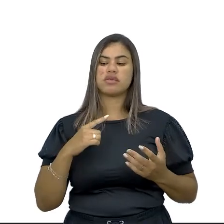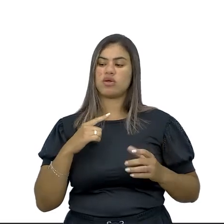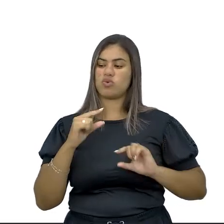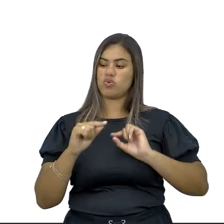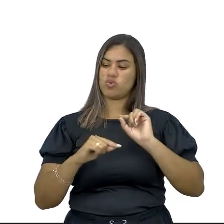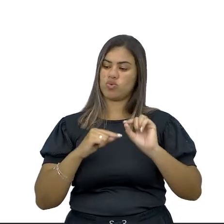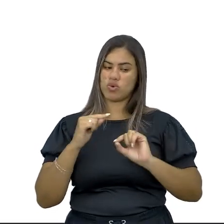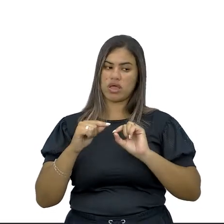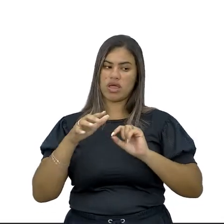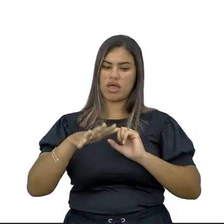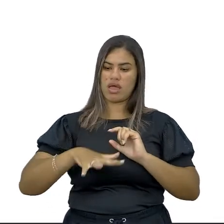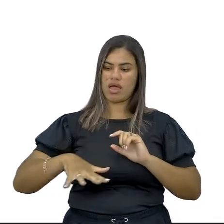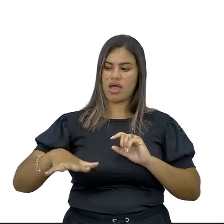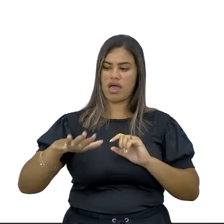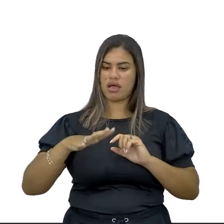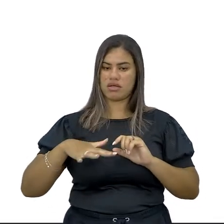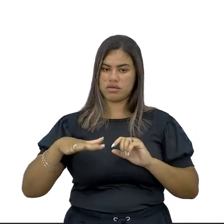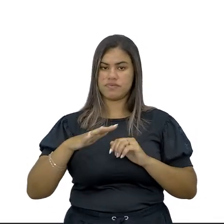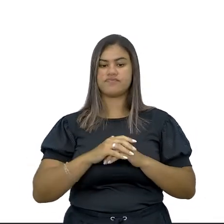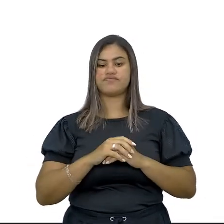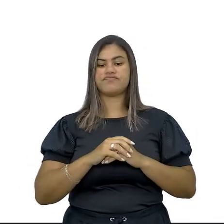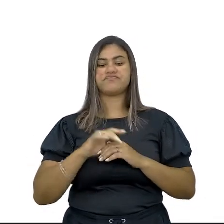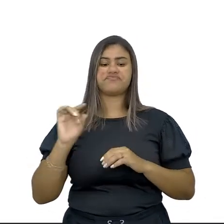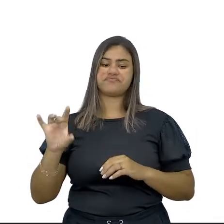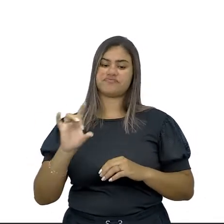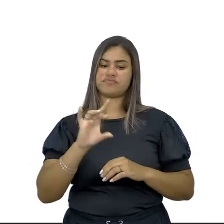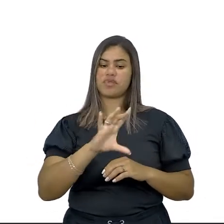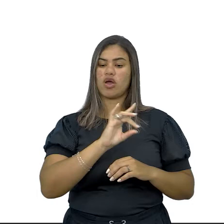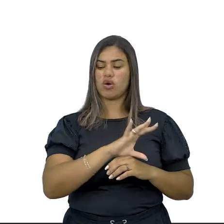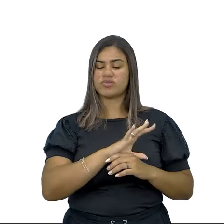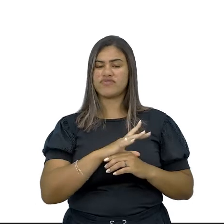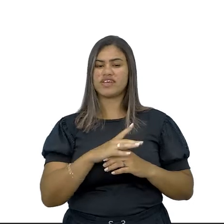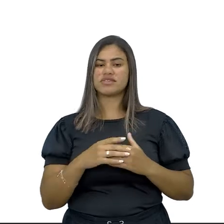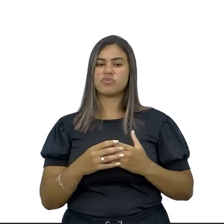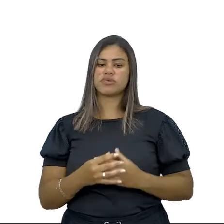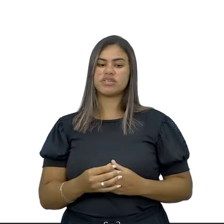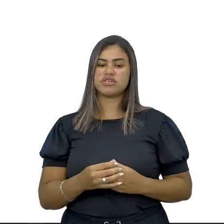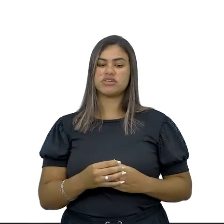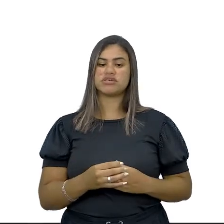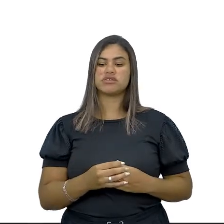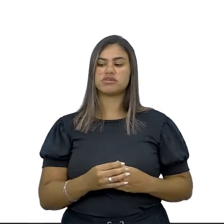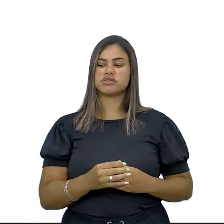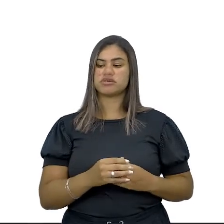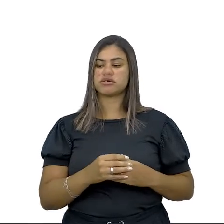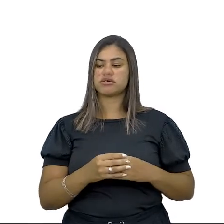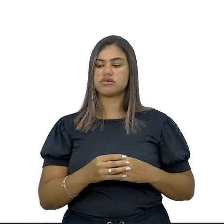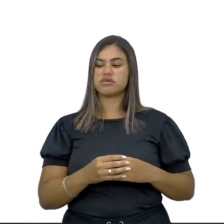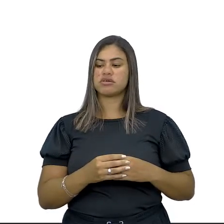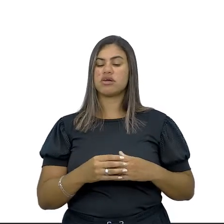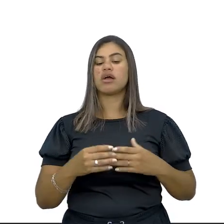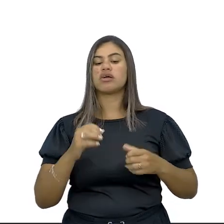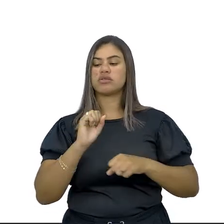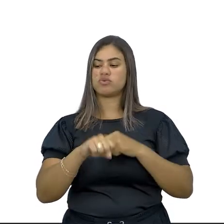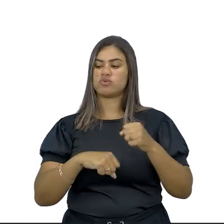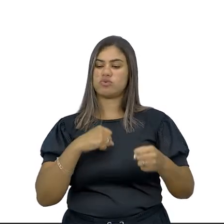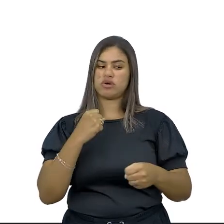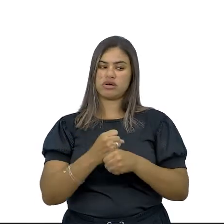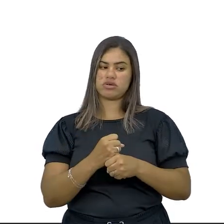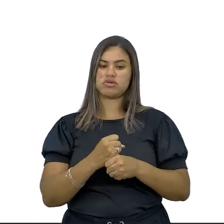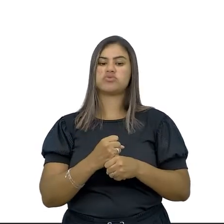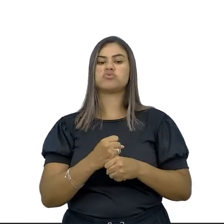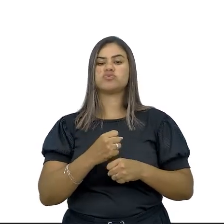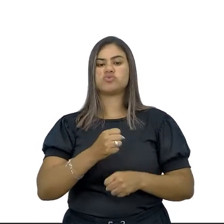área estarão, como já mencionado, né, cada qual em seu canal. Então, nessas formações de ano série, nós